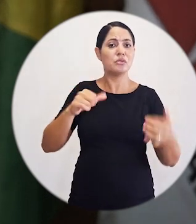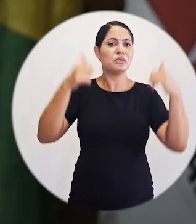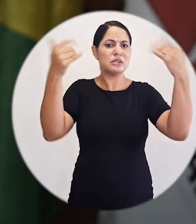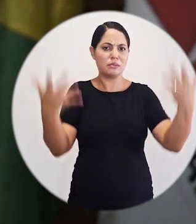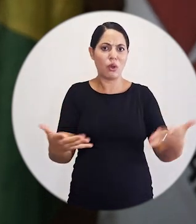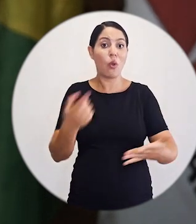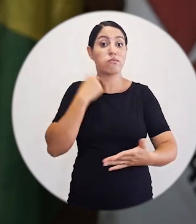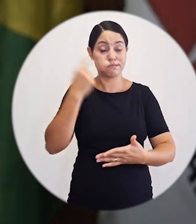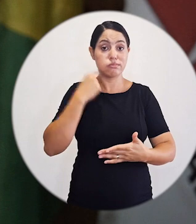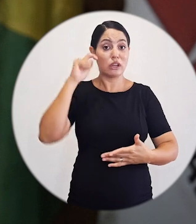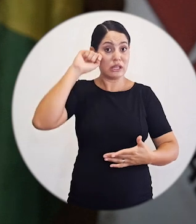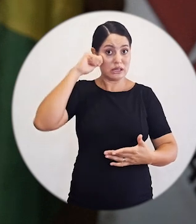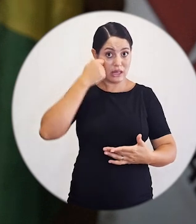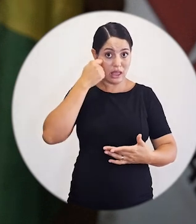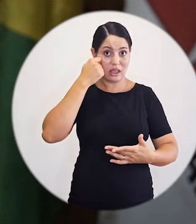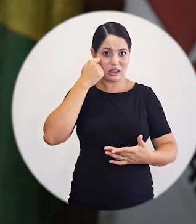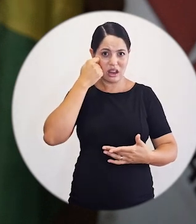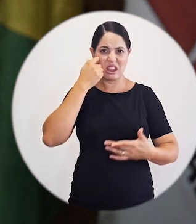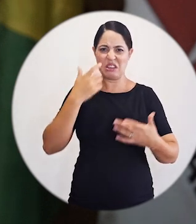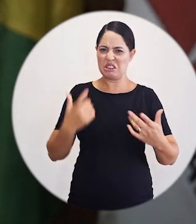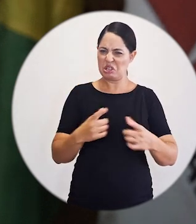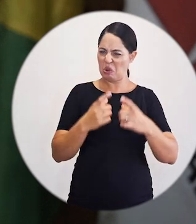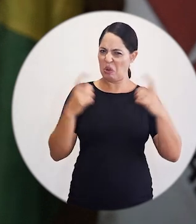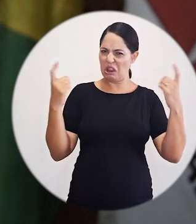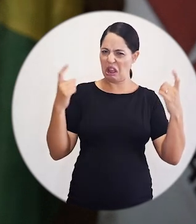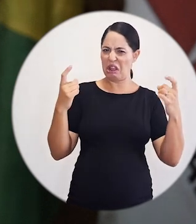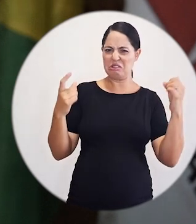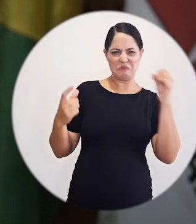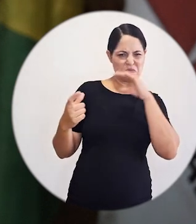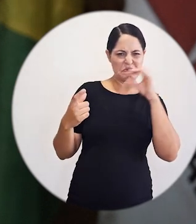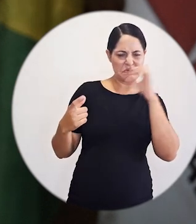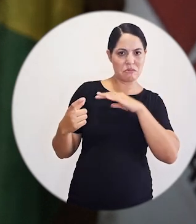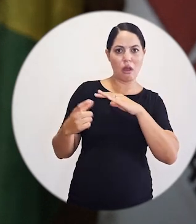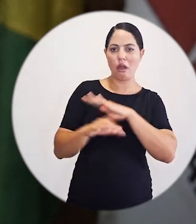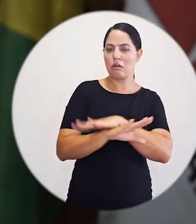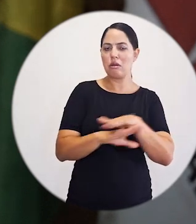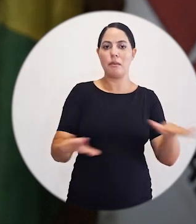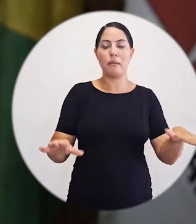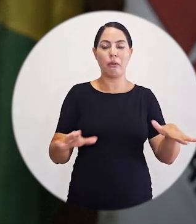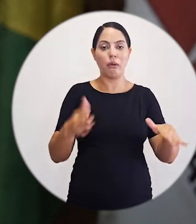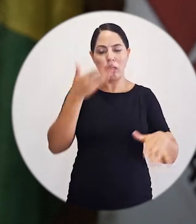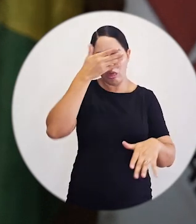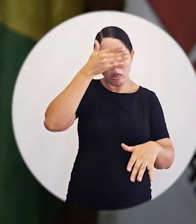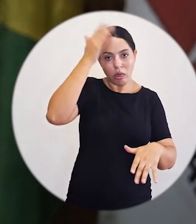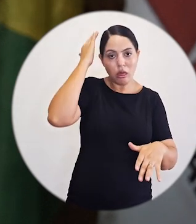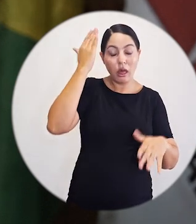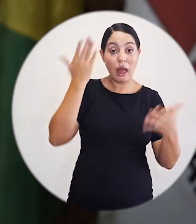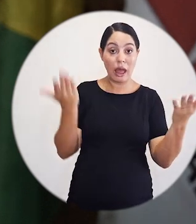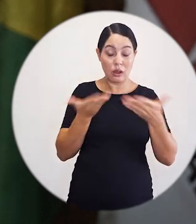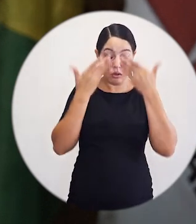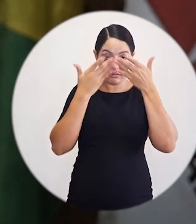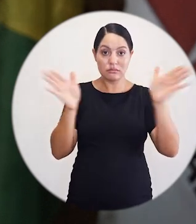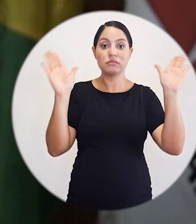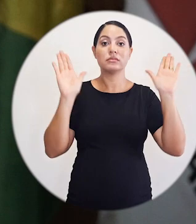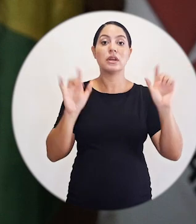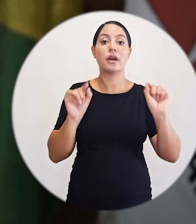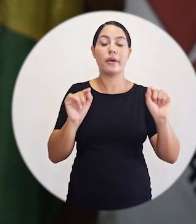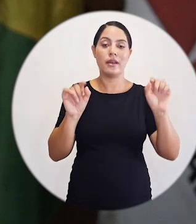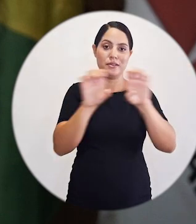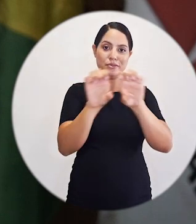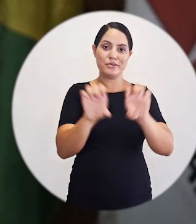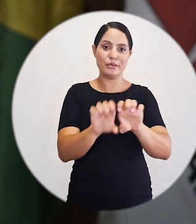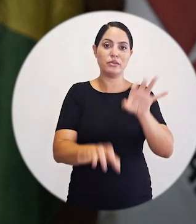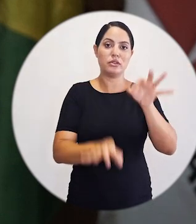da advocacia negra removeu o véu da ignorância, revelando o que muitos insistiam em não ver: o racismo recorrente